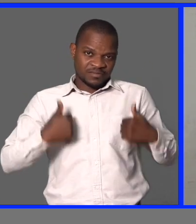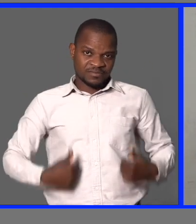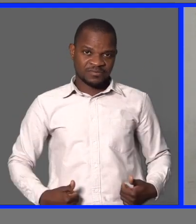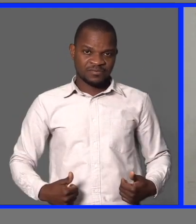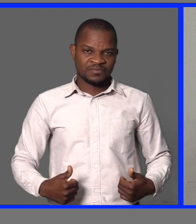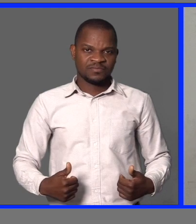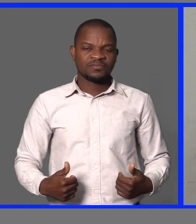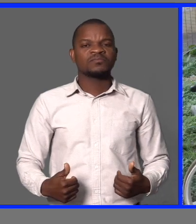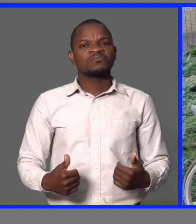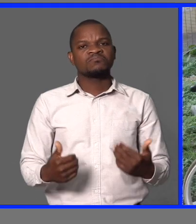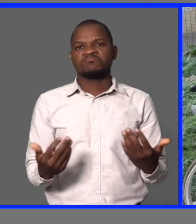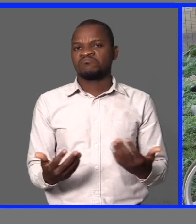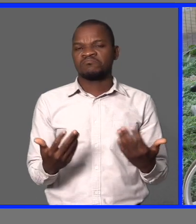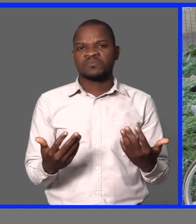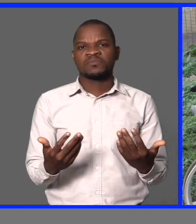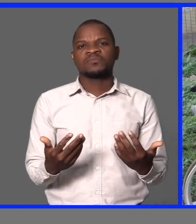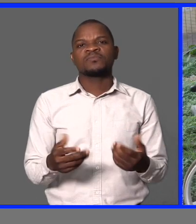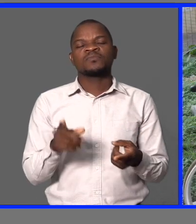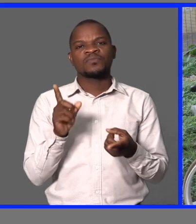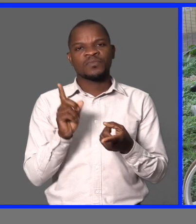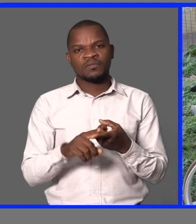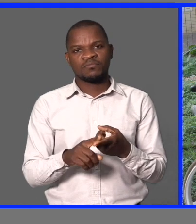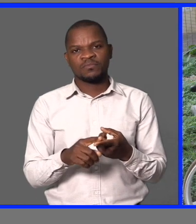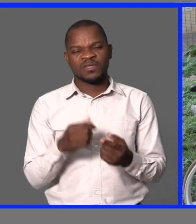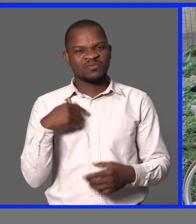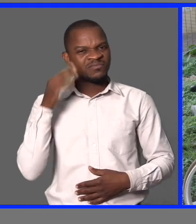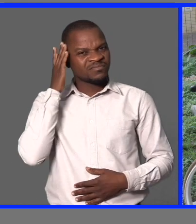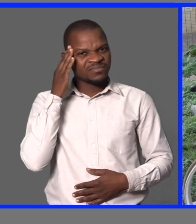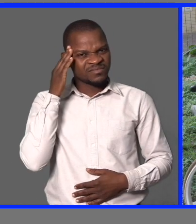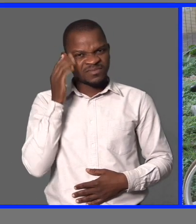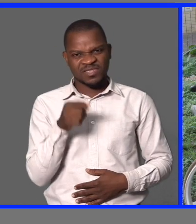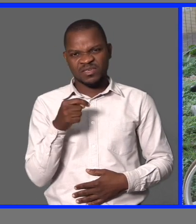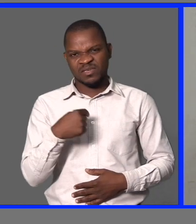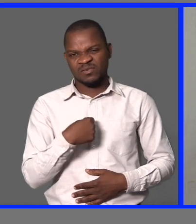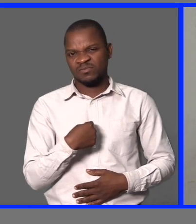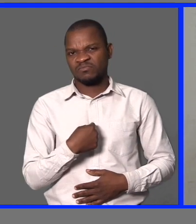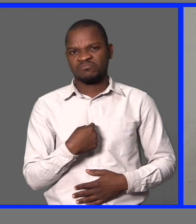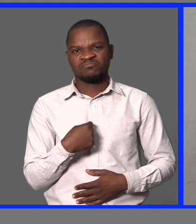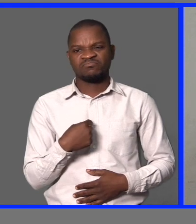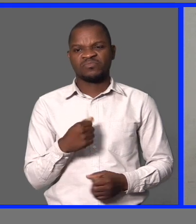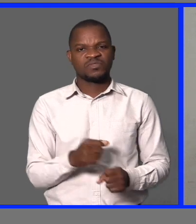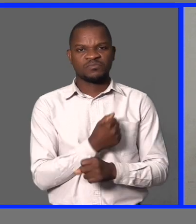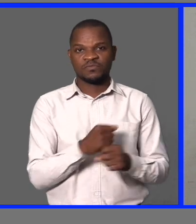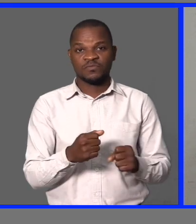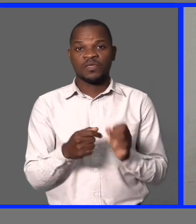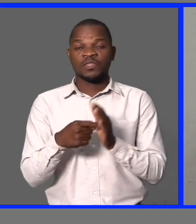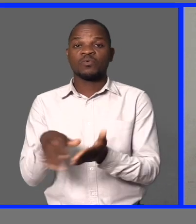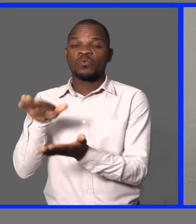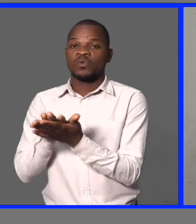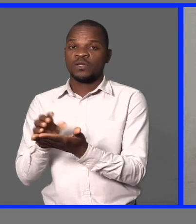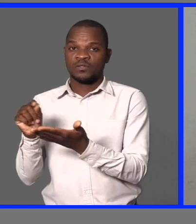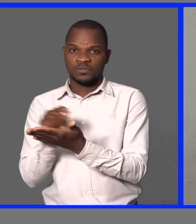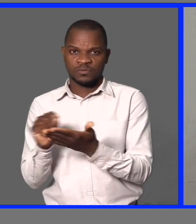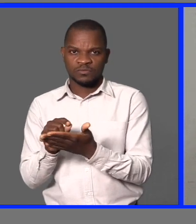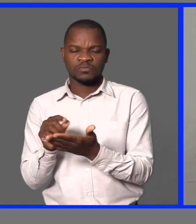sou. Eu sou muito extrovertido, converso muito com as pessoas, eu não sei. Mas eu só sei que nunca sofri nenhuma discriminação. Mesmo lá onde